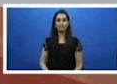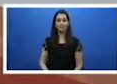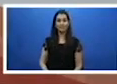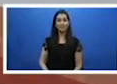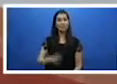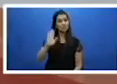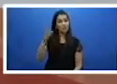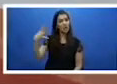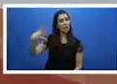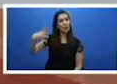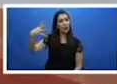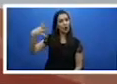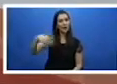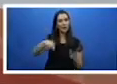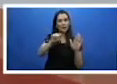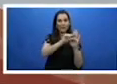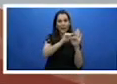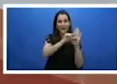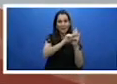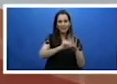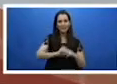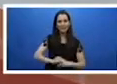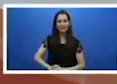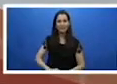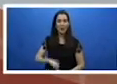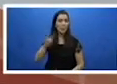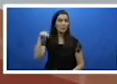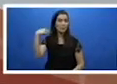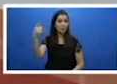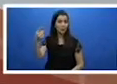parágrafo. Vamos para o próximo.